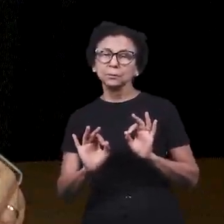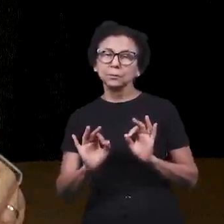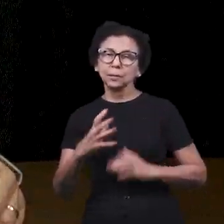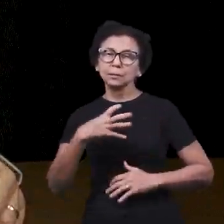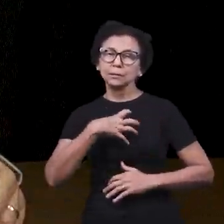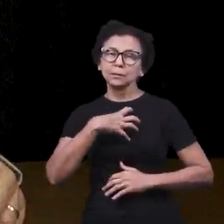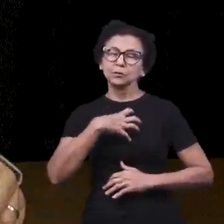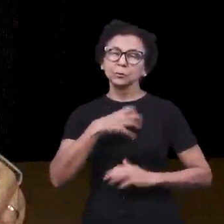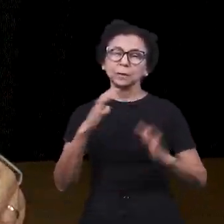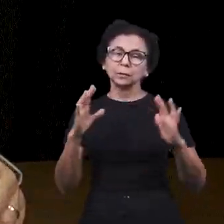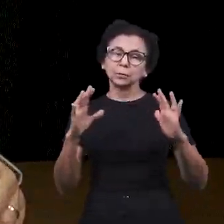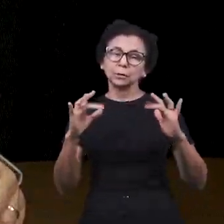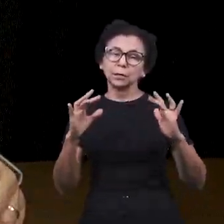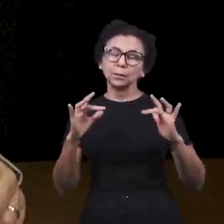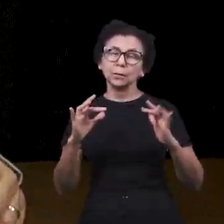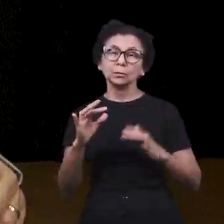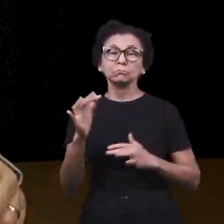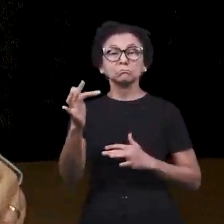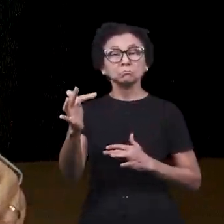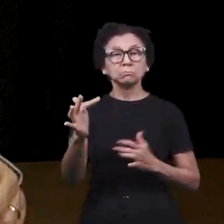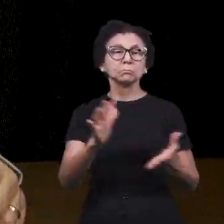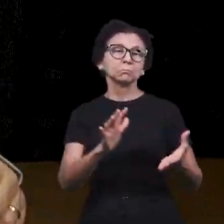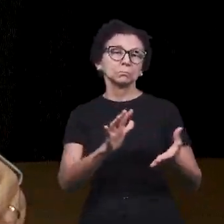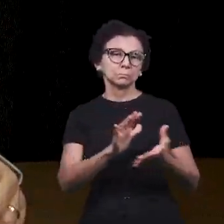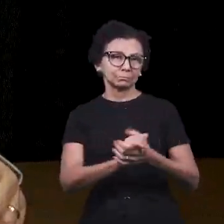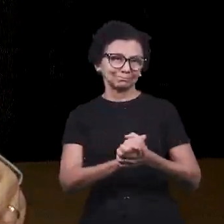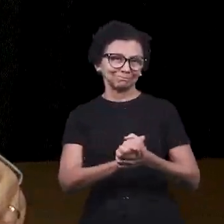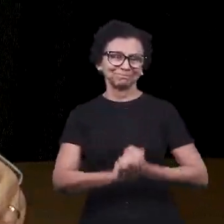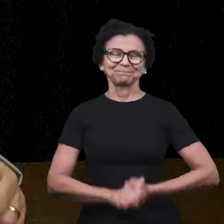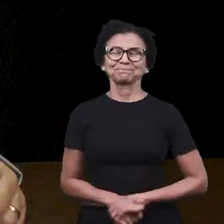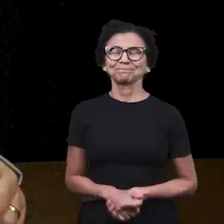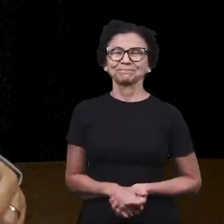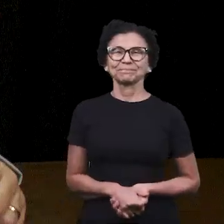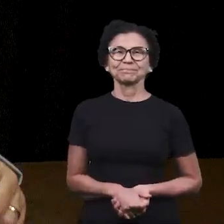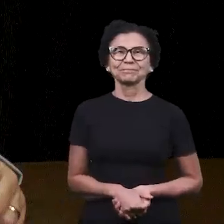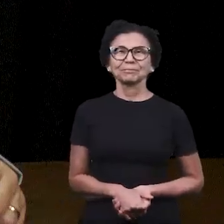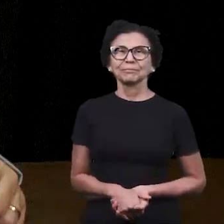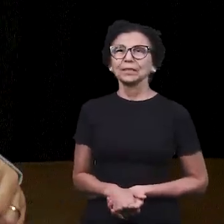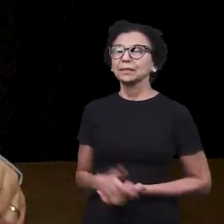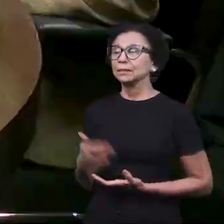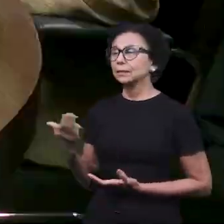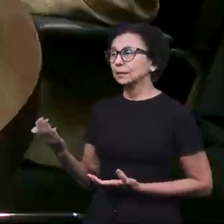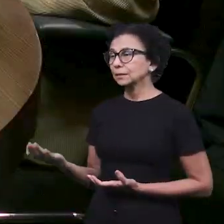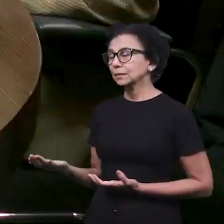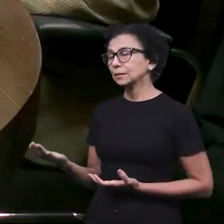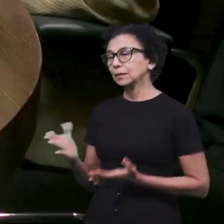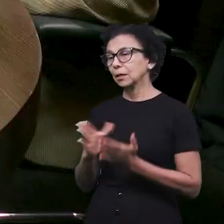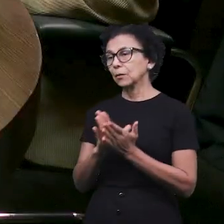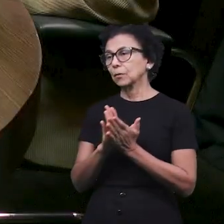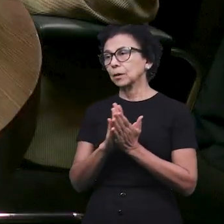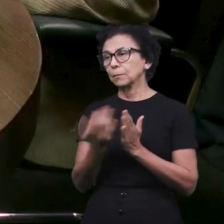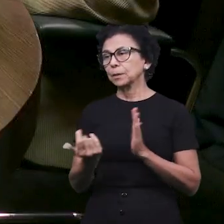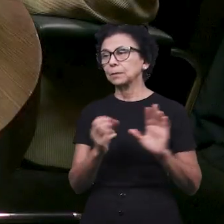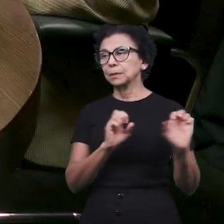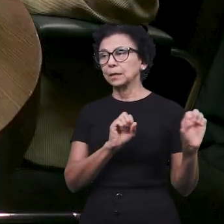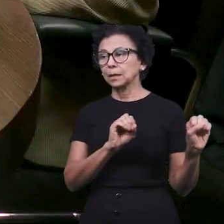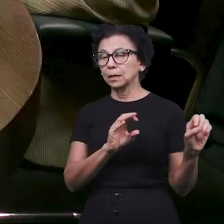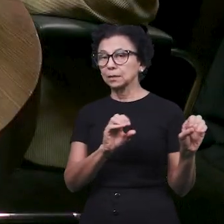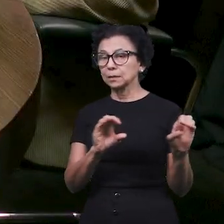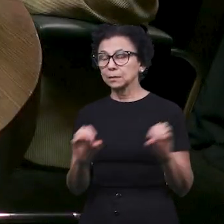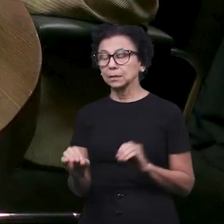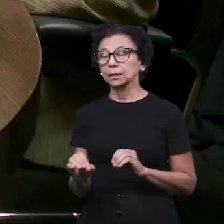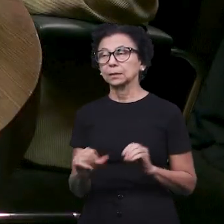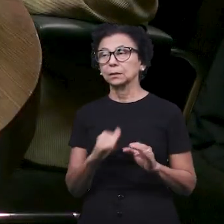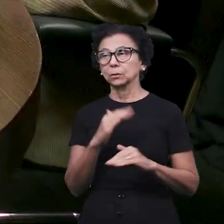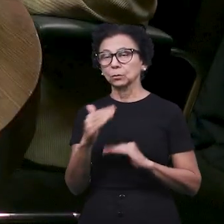vida afetiva e, posteriormente, a vida conjugal. Pastor Monferrari, a palavra nos deixa muito claro